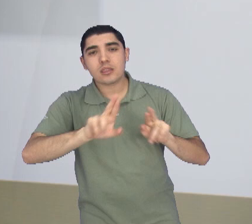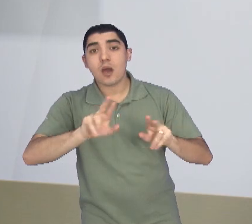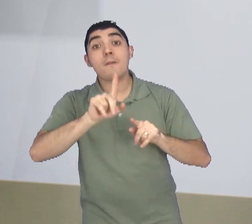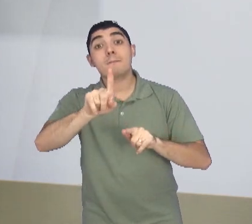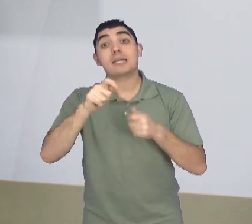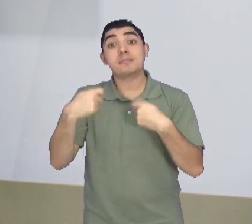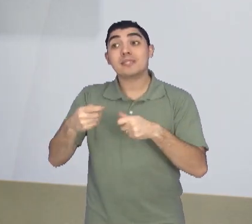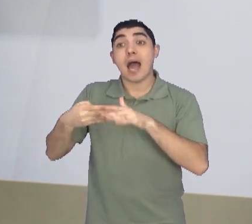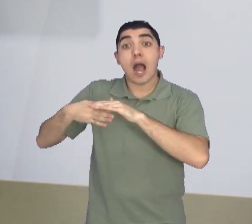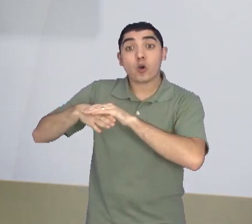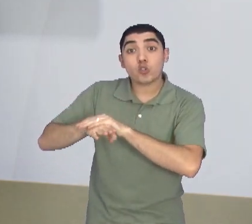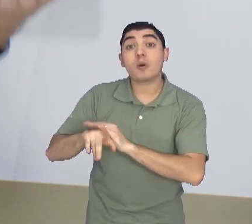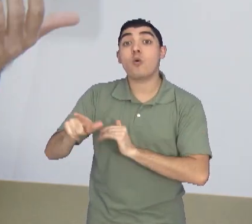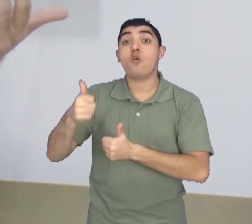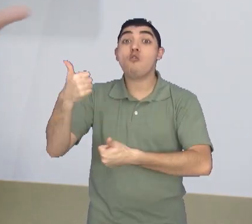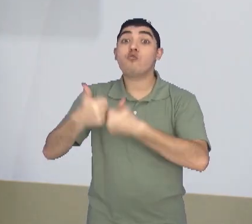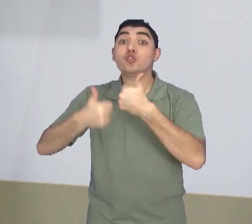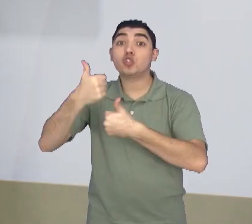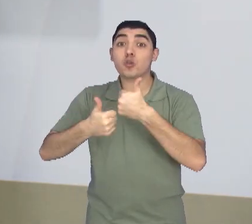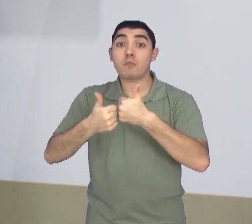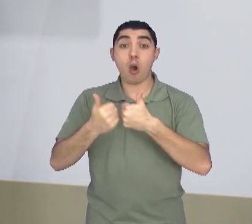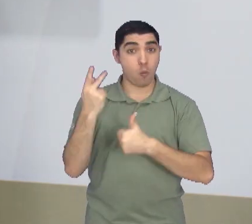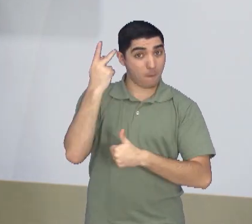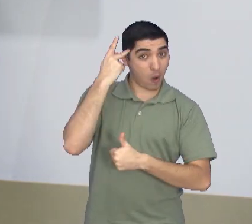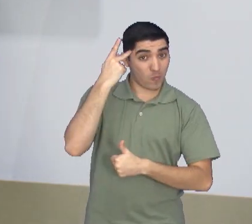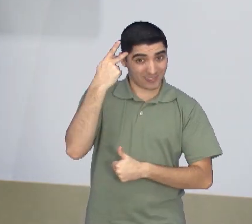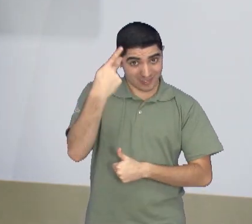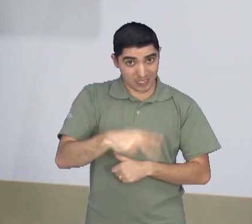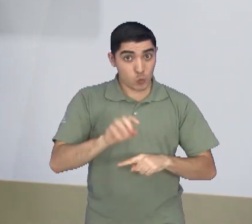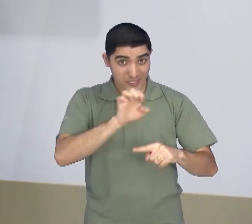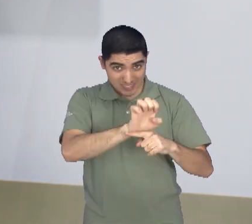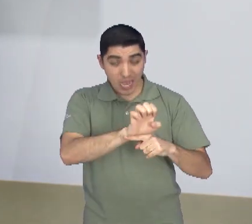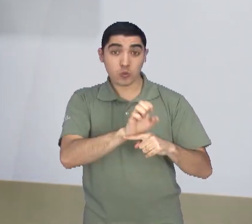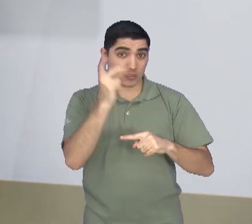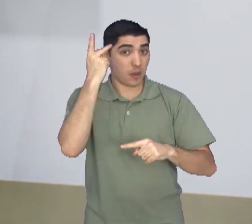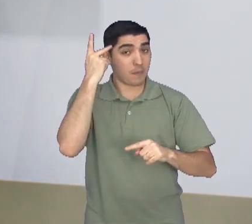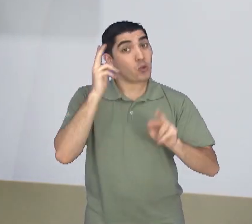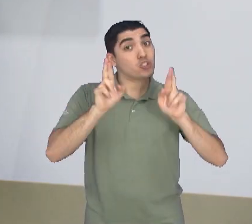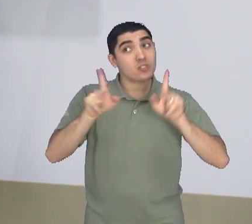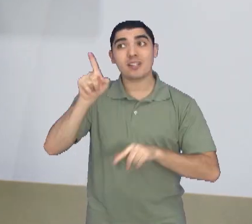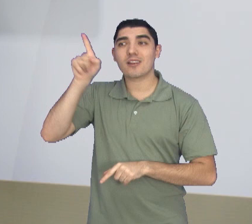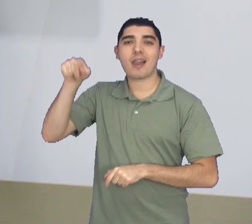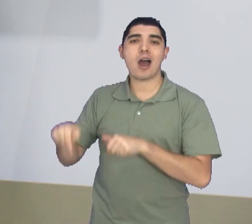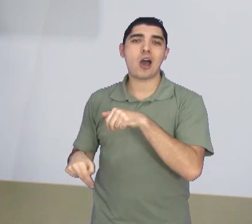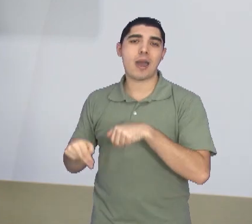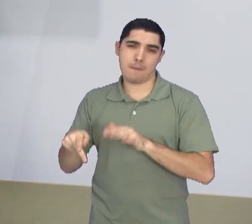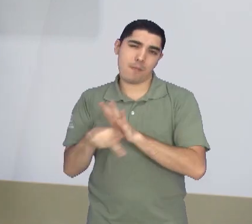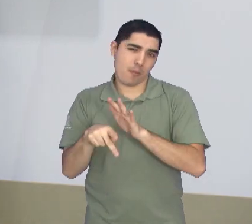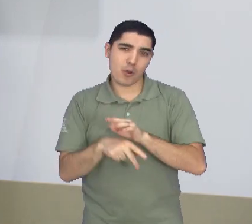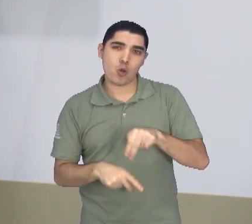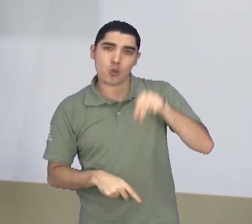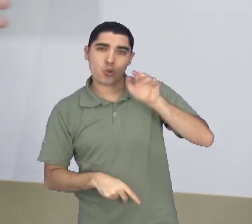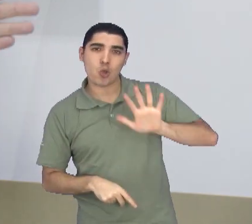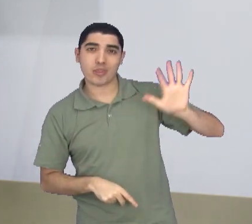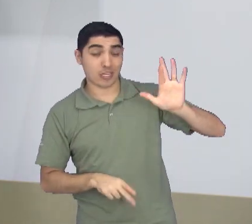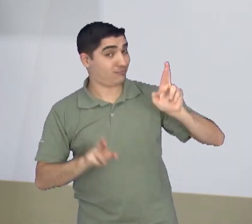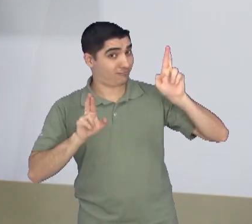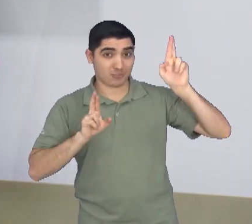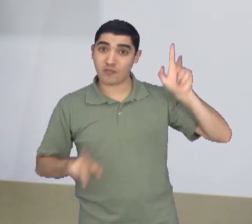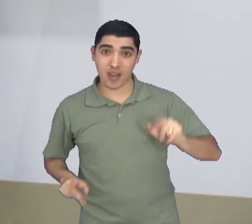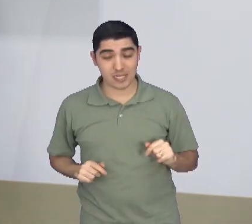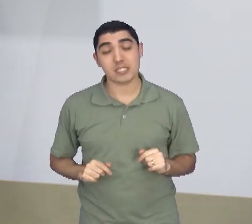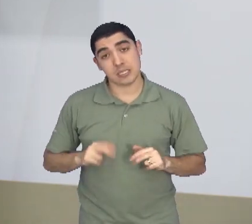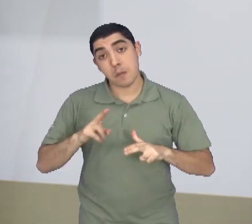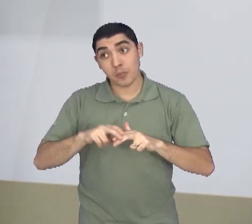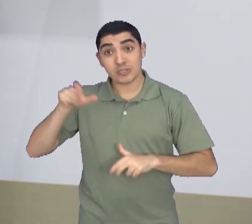cidade e ao futebol paulista, que é diferente do futebol do Nordeste, a adaptação ainda demora um pouco. E, né, esse período aí pode parecer um